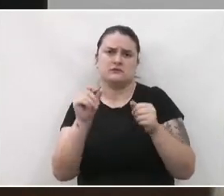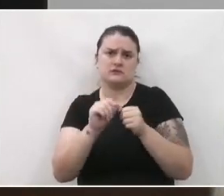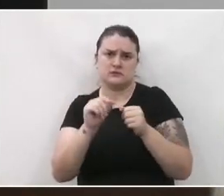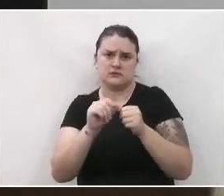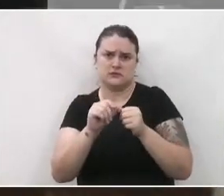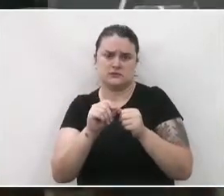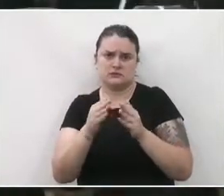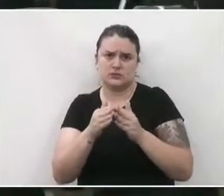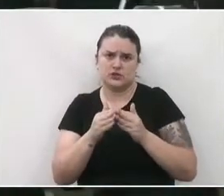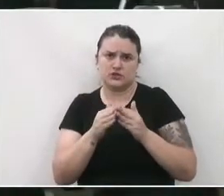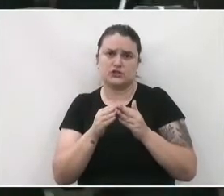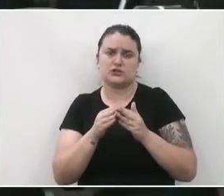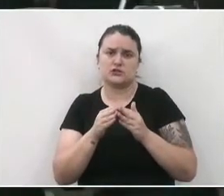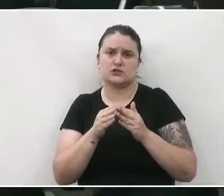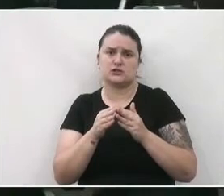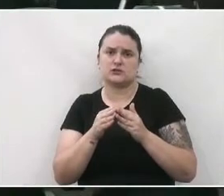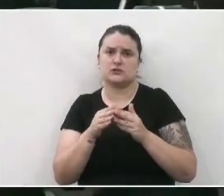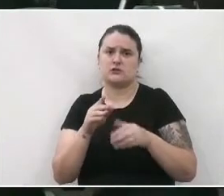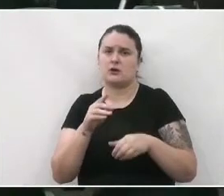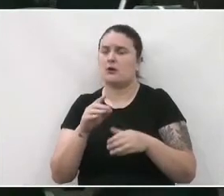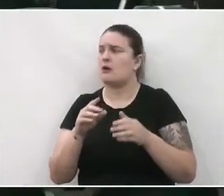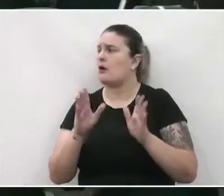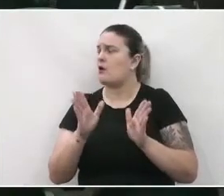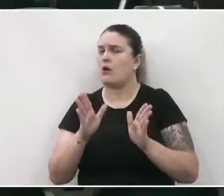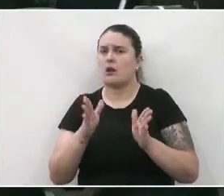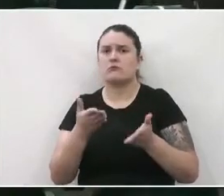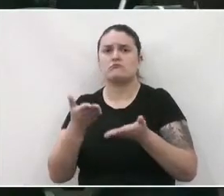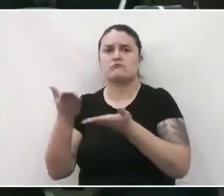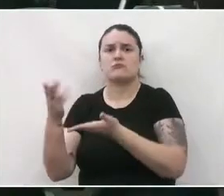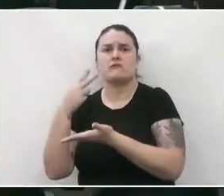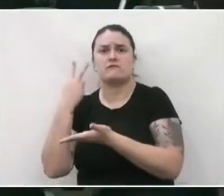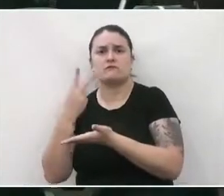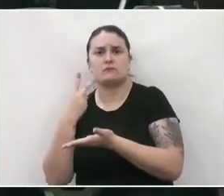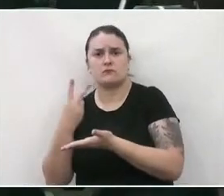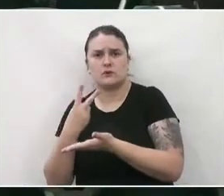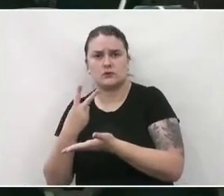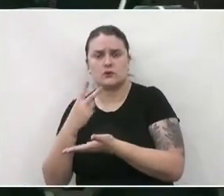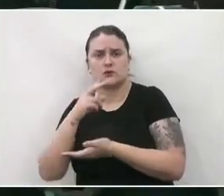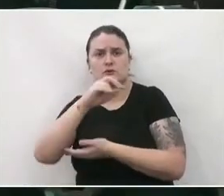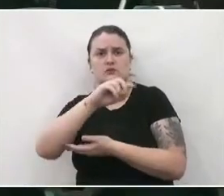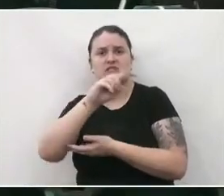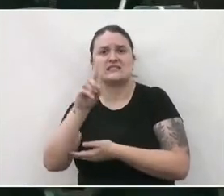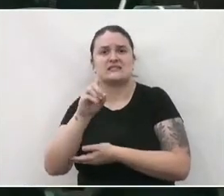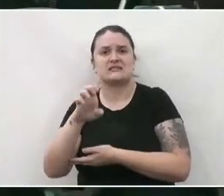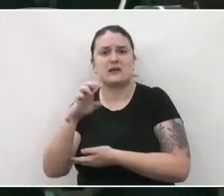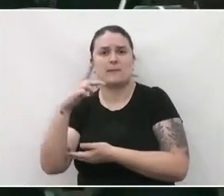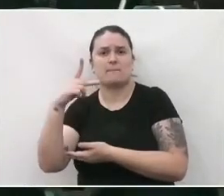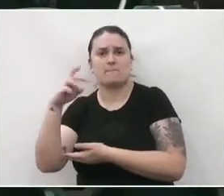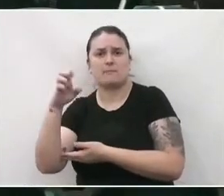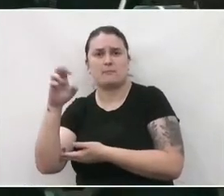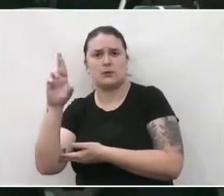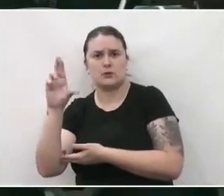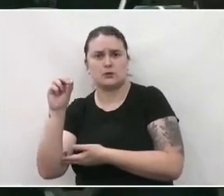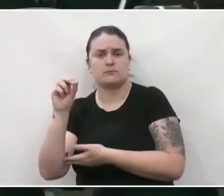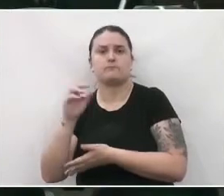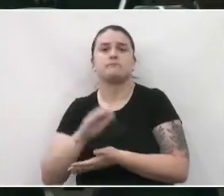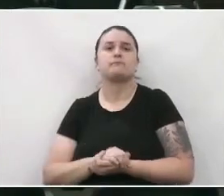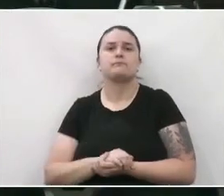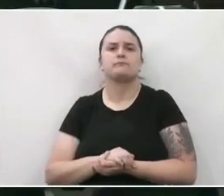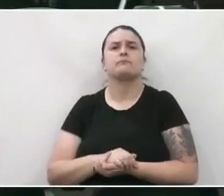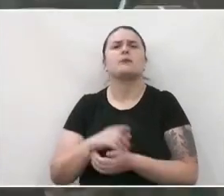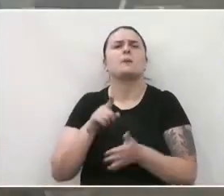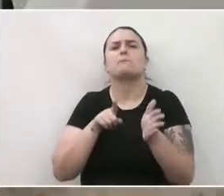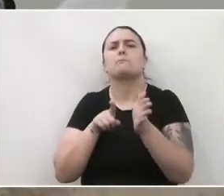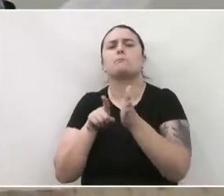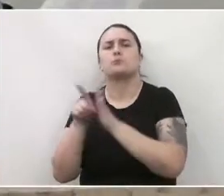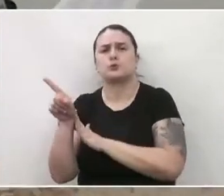Tá ok? Então, eu de imediato passo a palavra para o vereador José Pedro Valk. Viu, doutor? Só uma perguntinha ali,